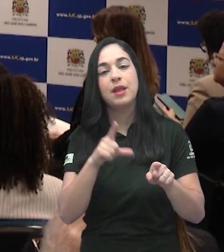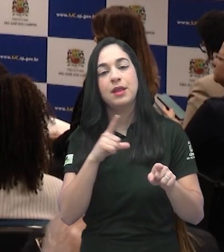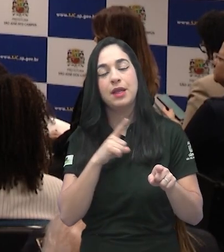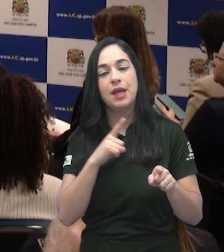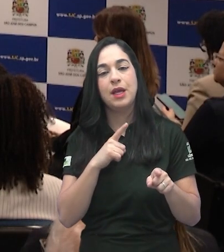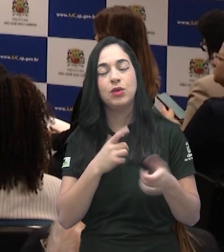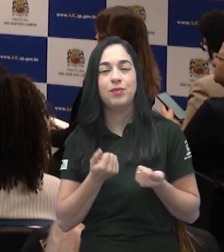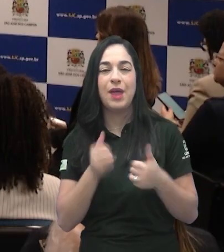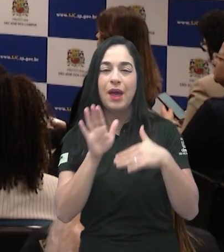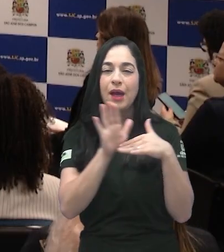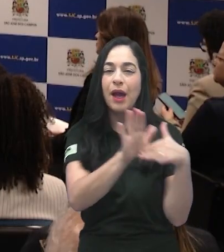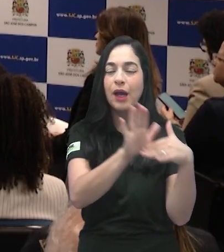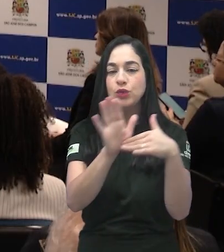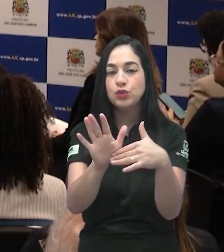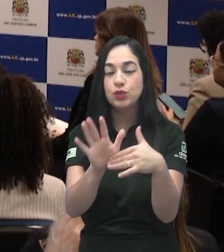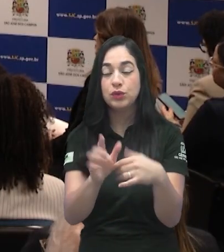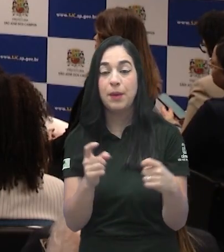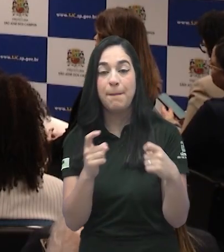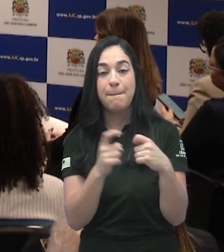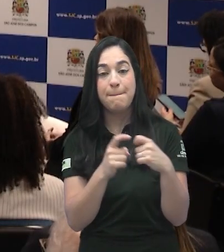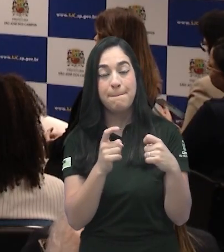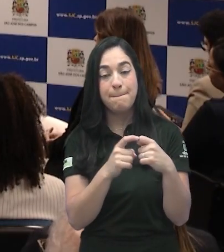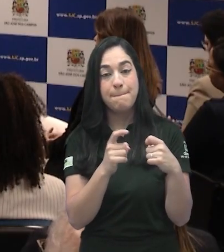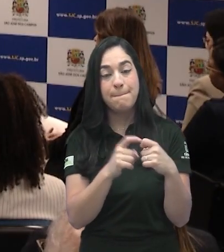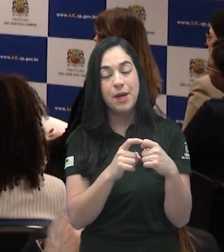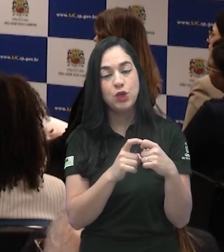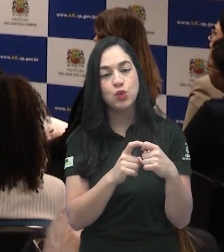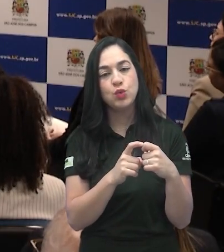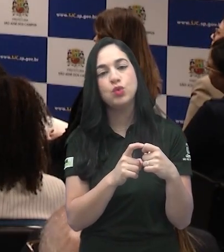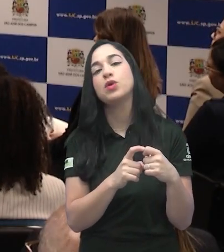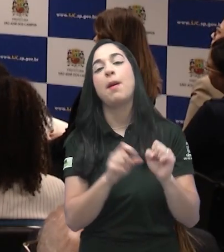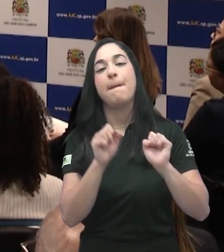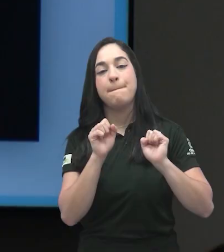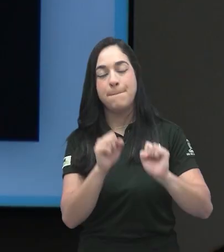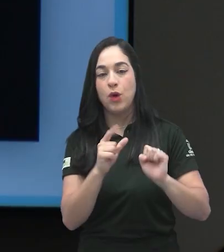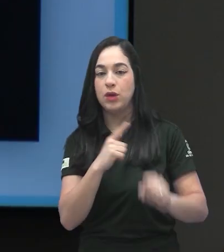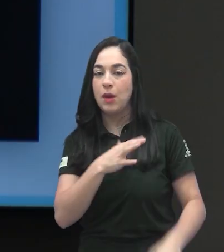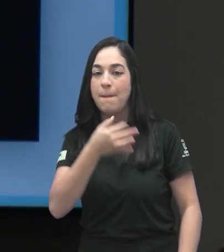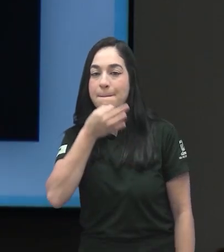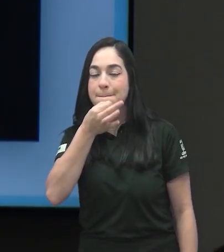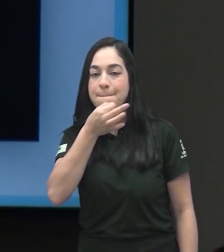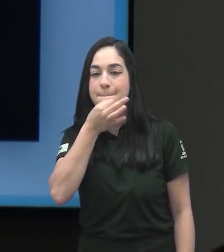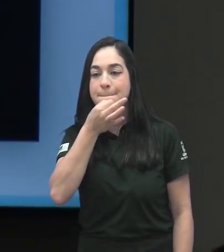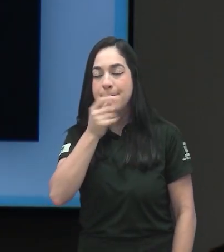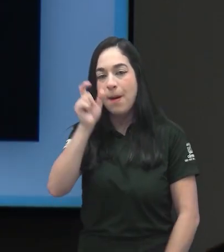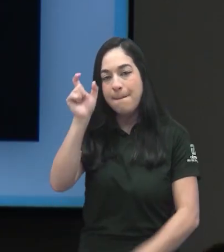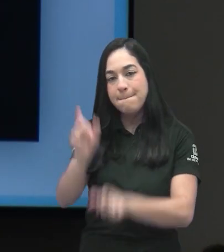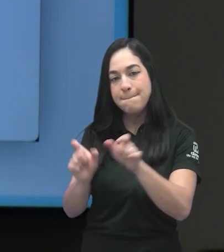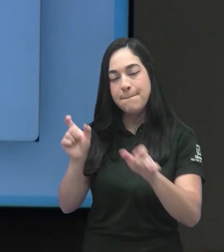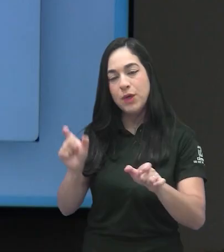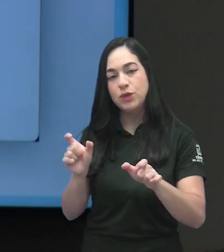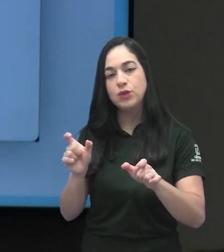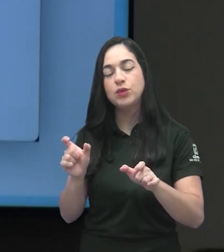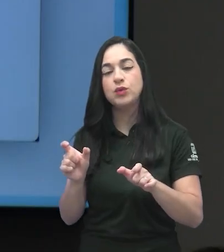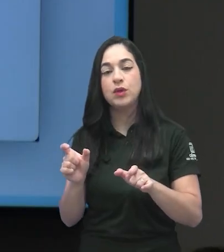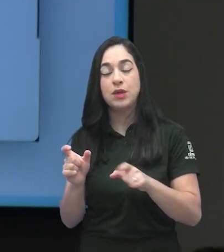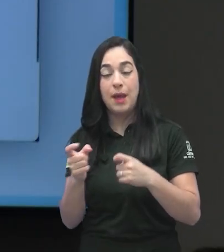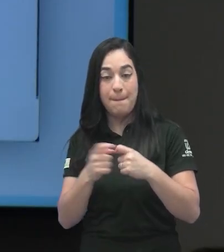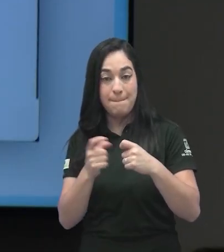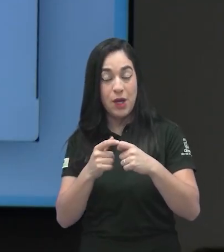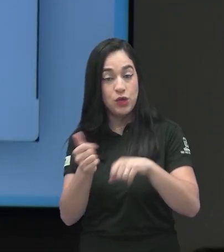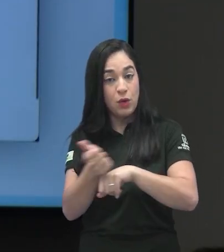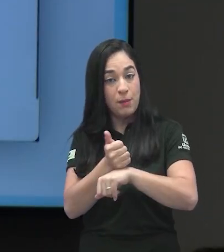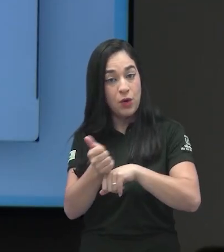para a teleassessoria, que permite que médicos generalistas possam contar com a opinião de especialistas de